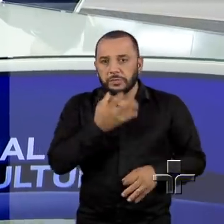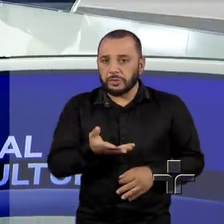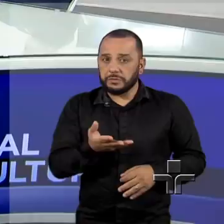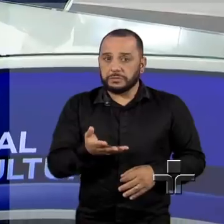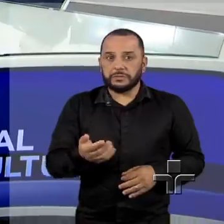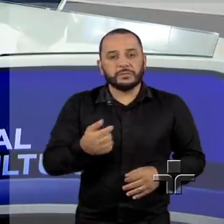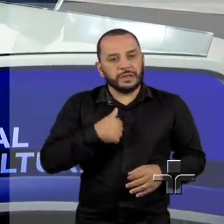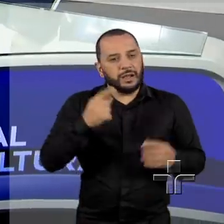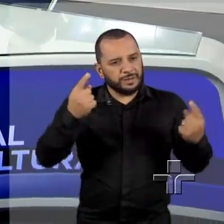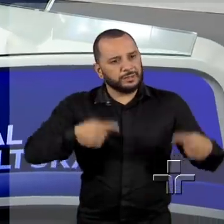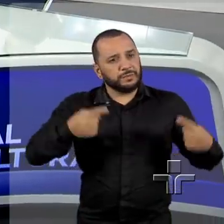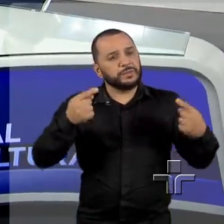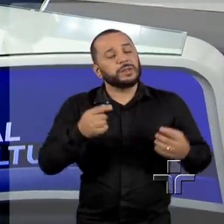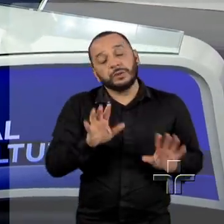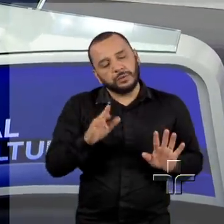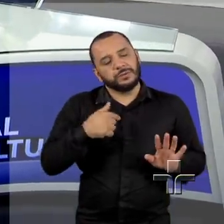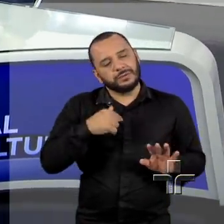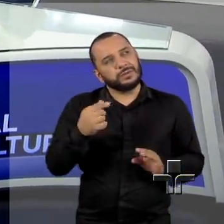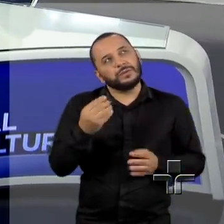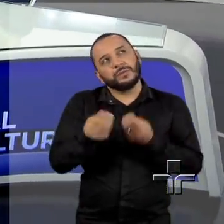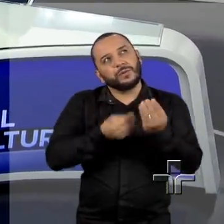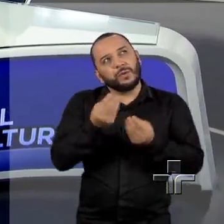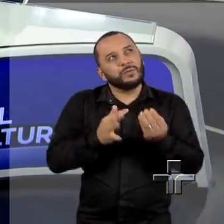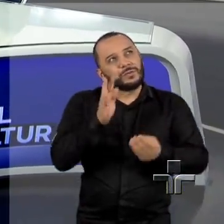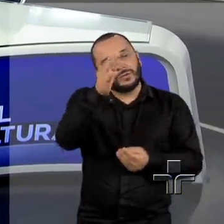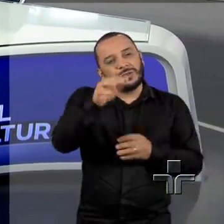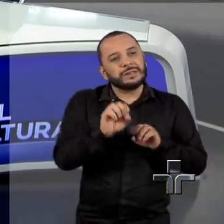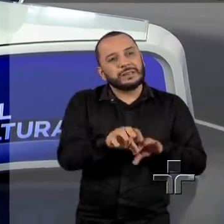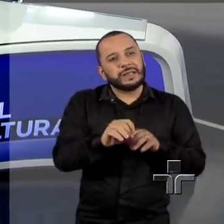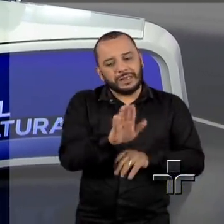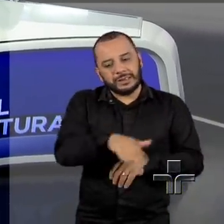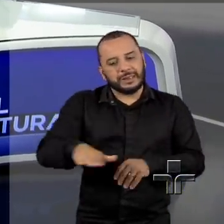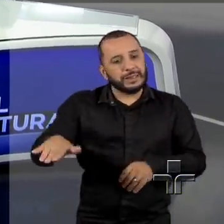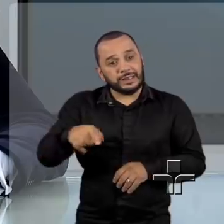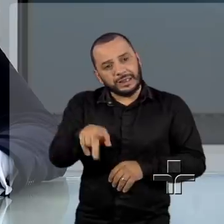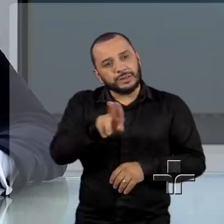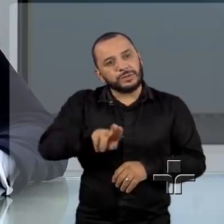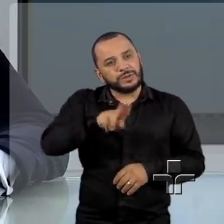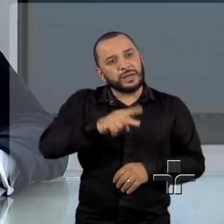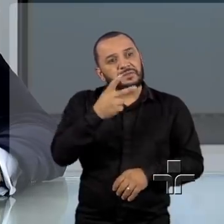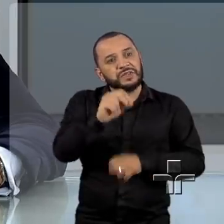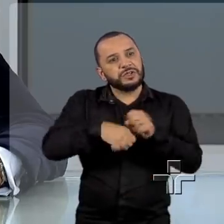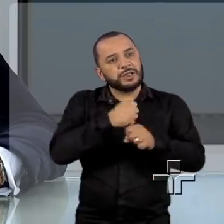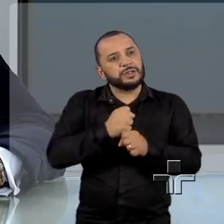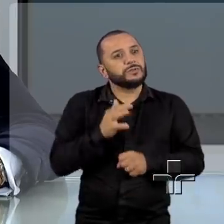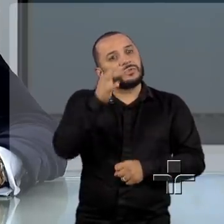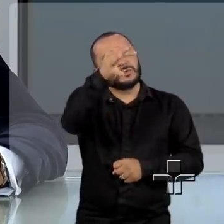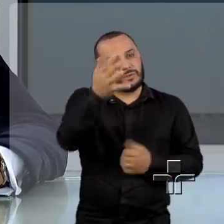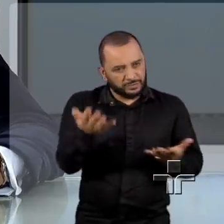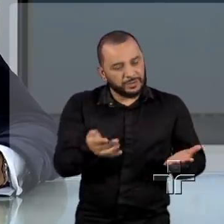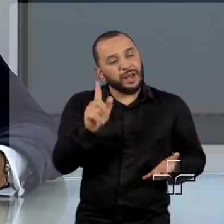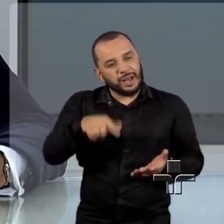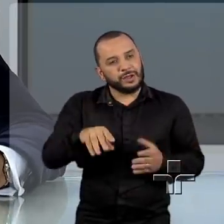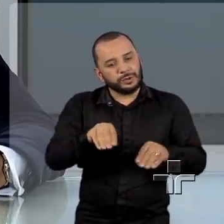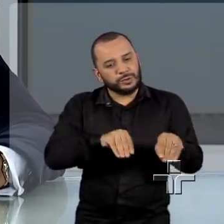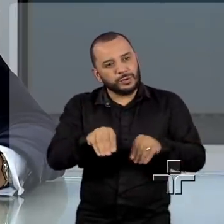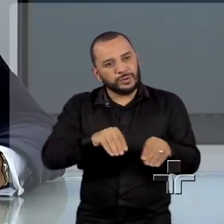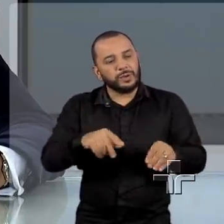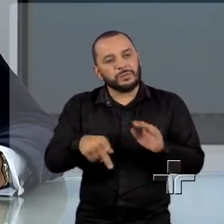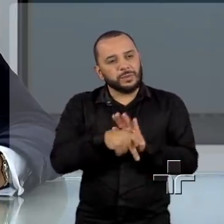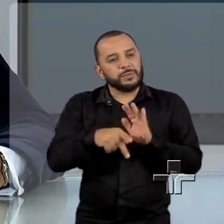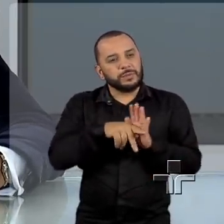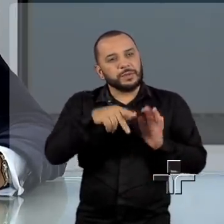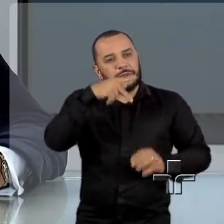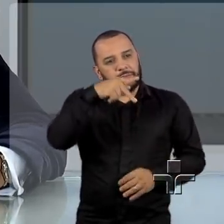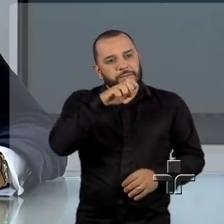Harari pergunta, o que nós ensinaremos às crianças e aos jovens que vai ser útil daqui a 20 anos? A solução está um pouquinho nesse jogo que a gente chama de piagetiano, ou